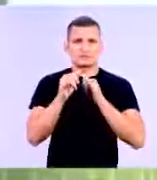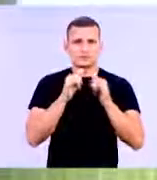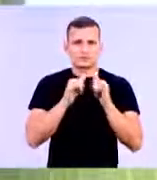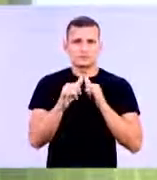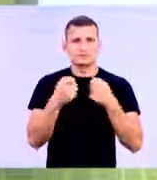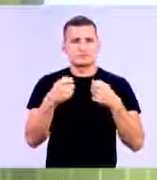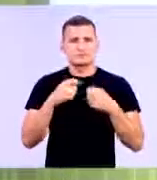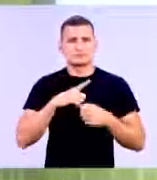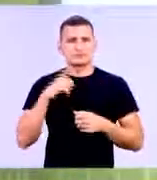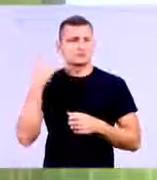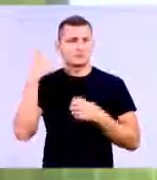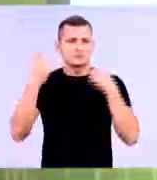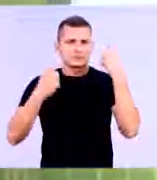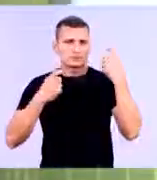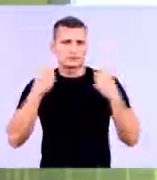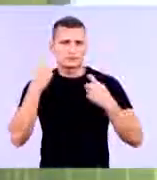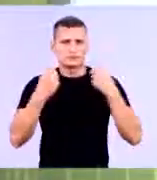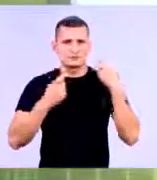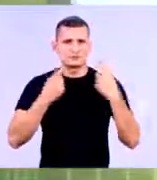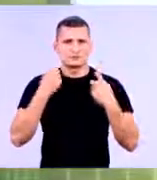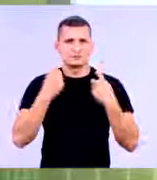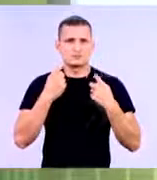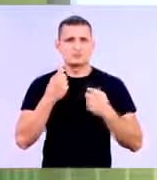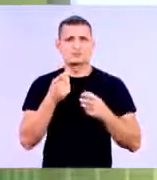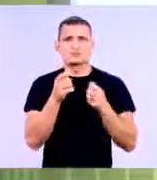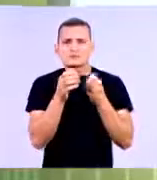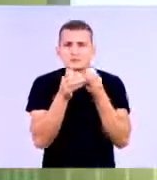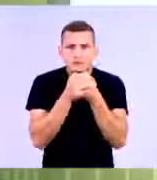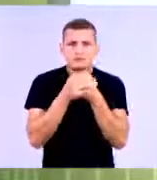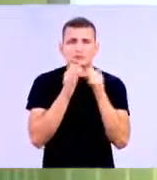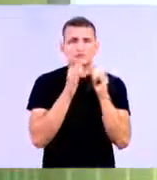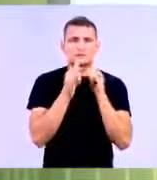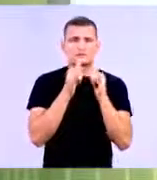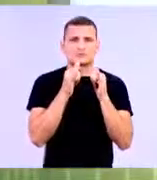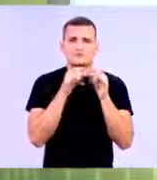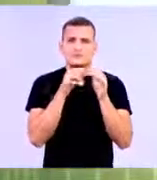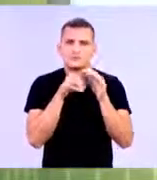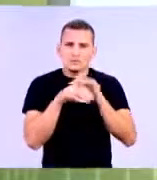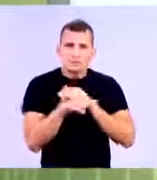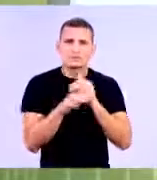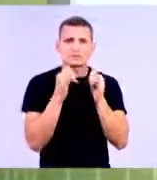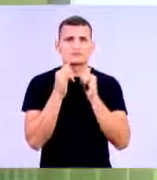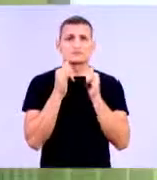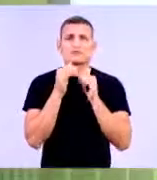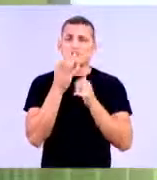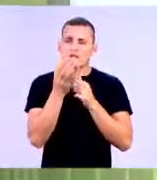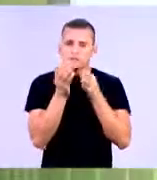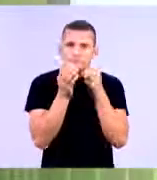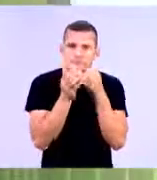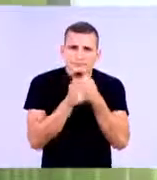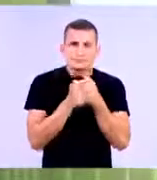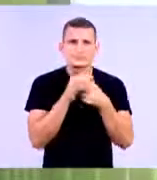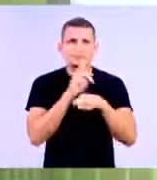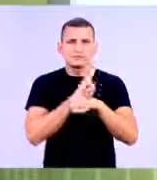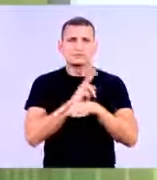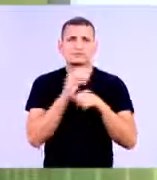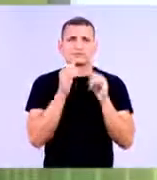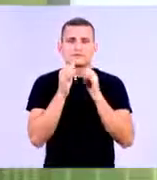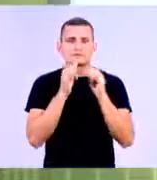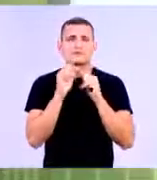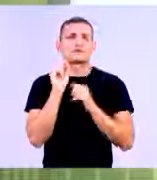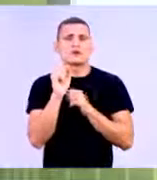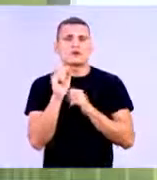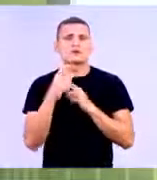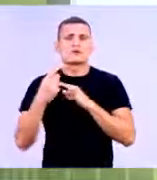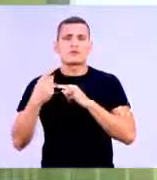ter a preocupação de mantê-las em segurança. E essa manter em segurança é o quê? Contra